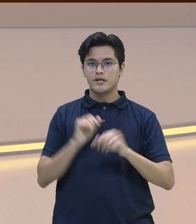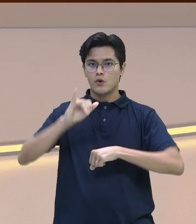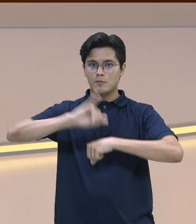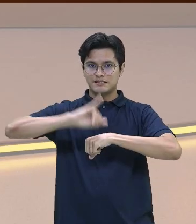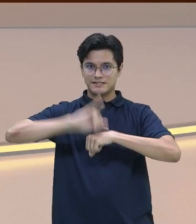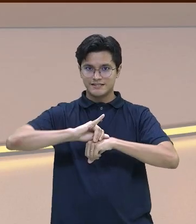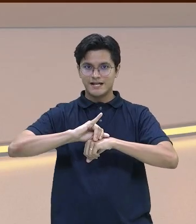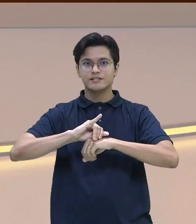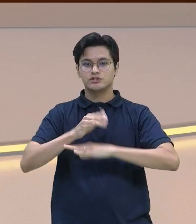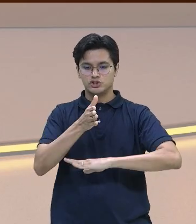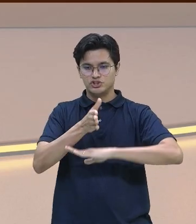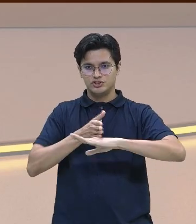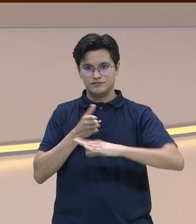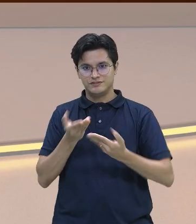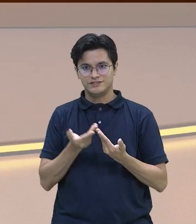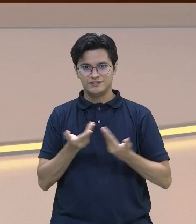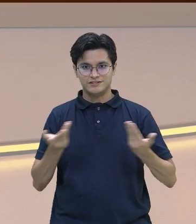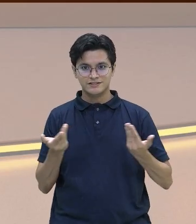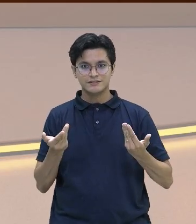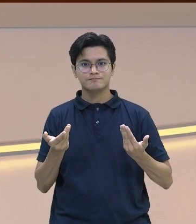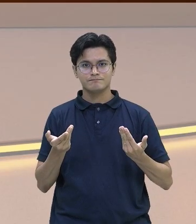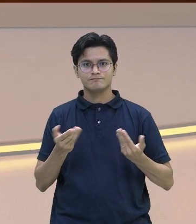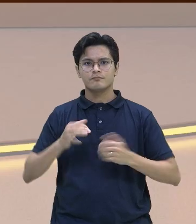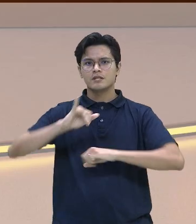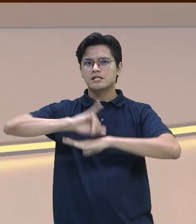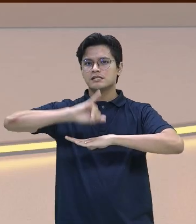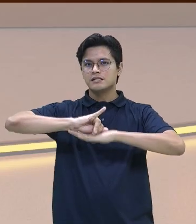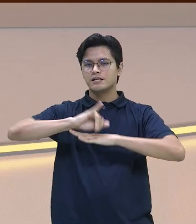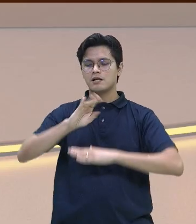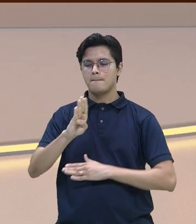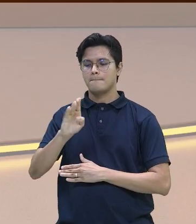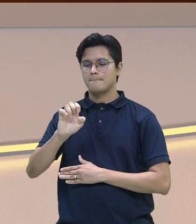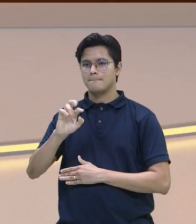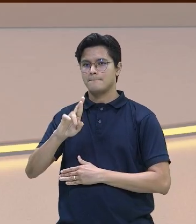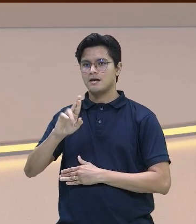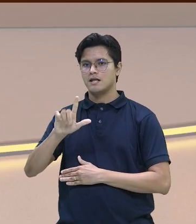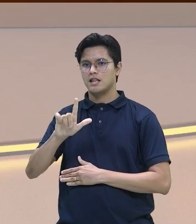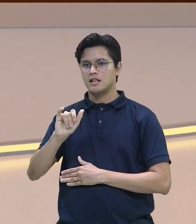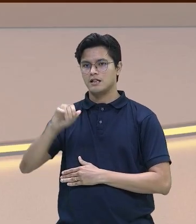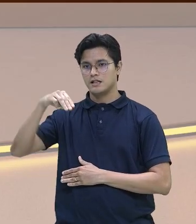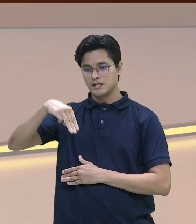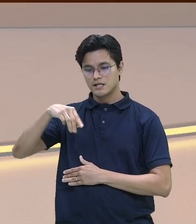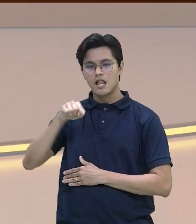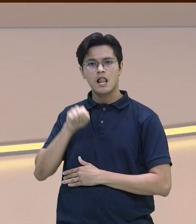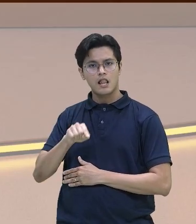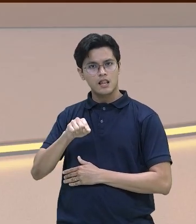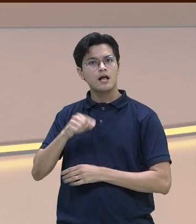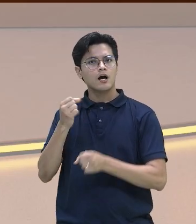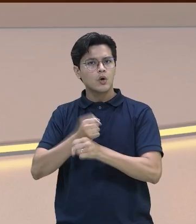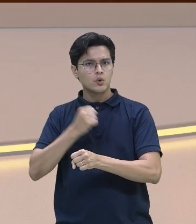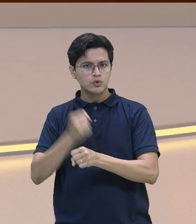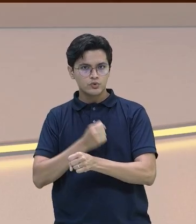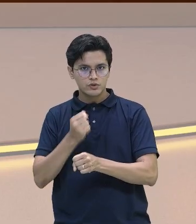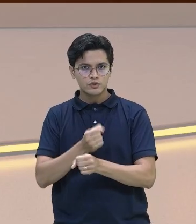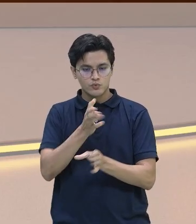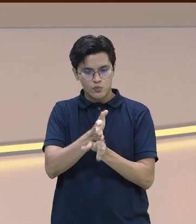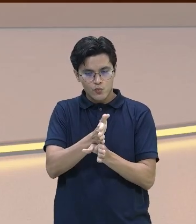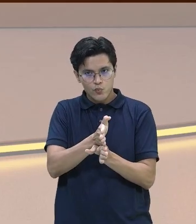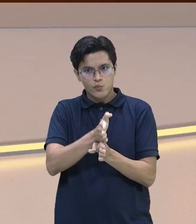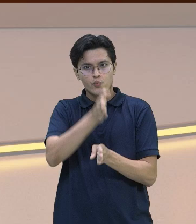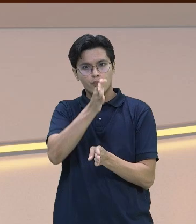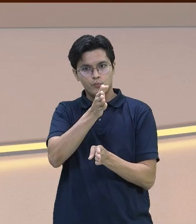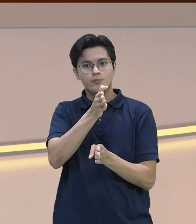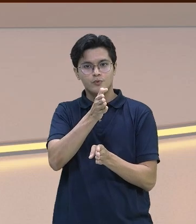liderado pela União Soviética. Essa cidade é Berlim. Teve um muro construído, o Muro de Berlim, né, que separou a cidade, ali